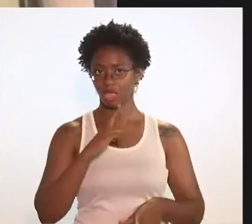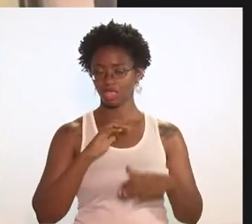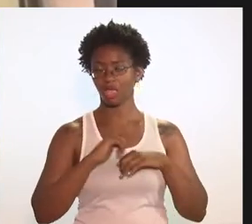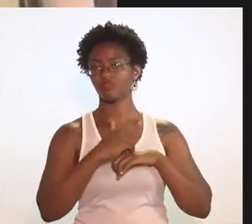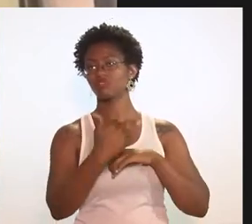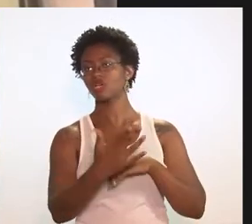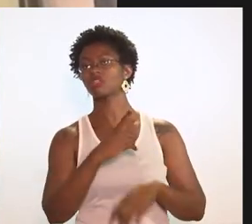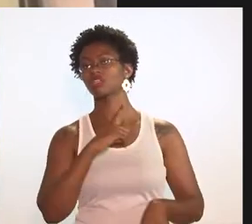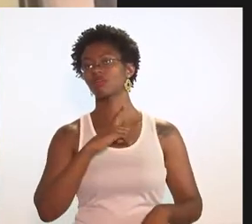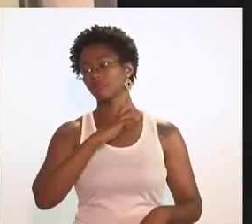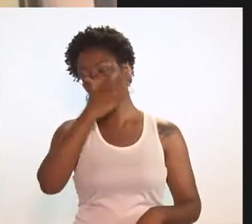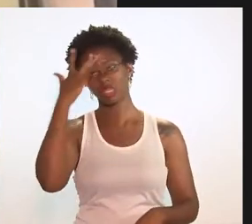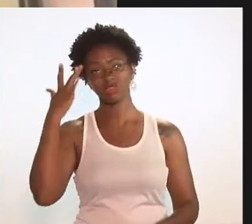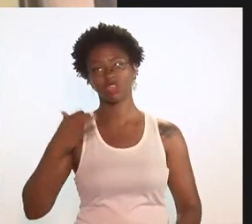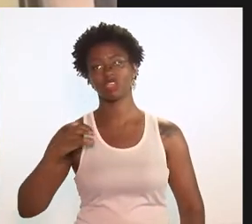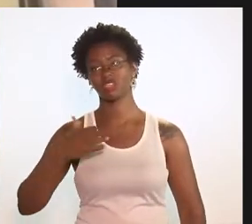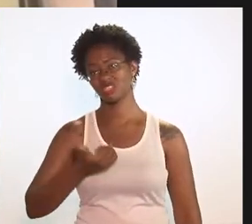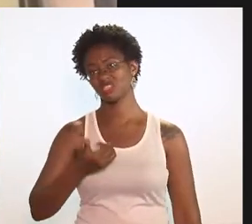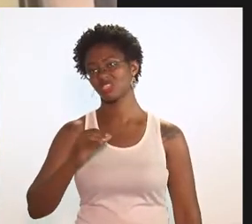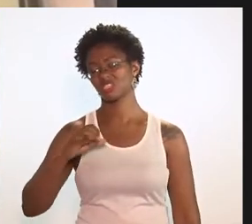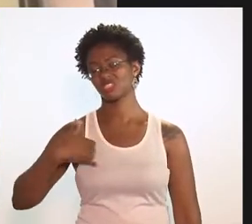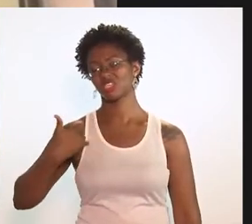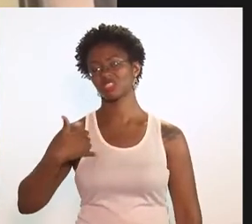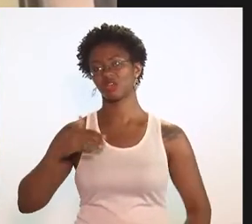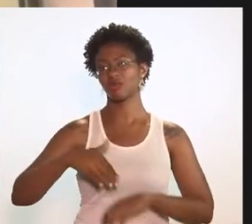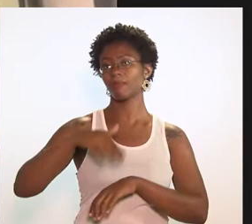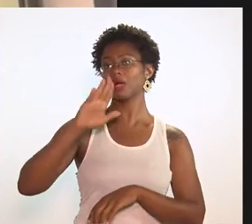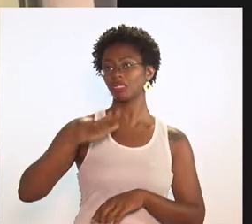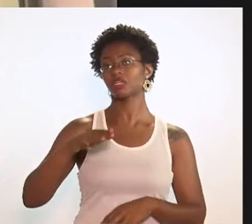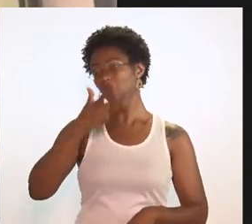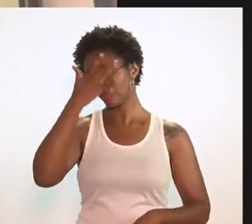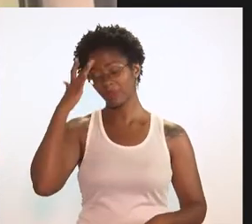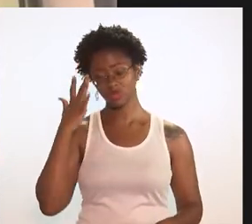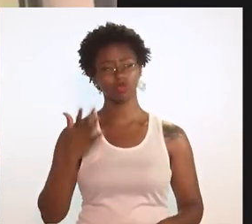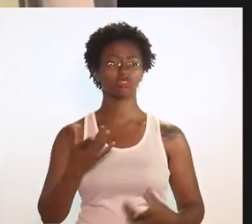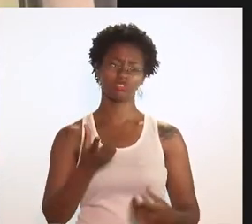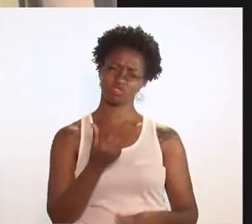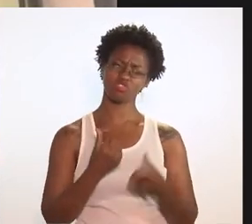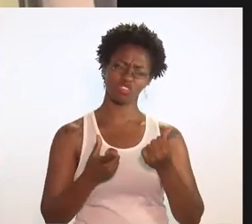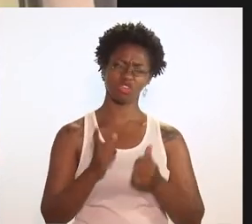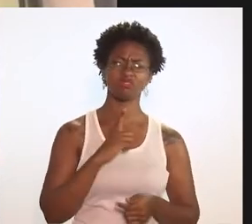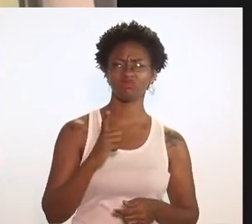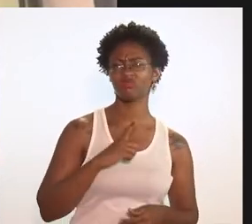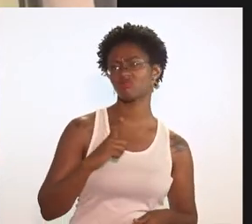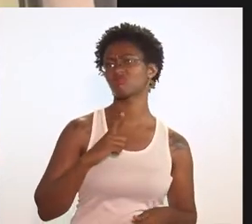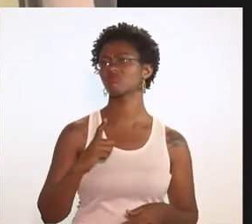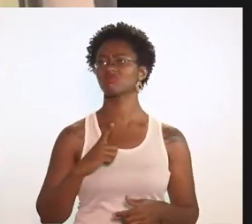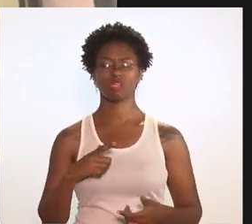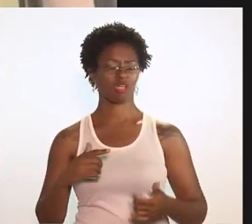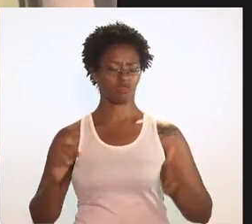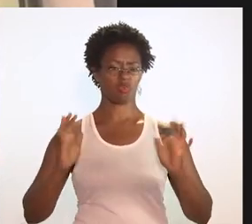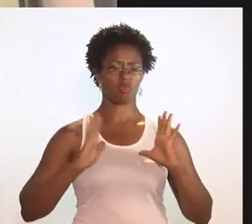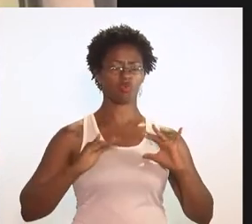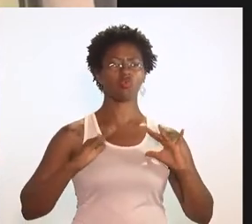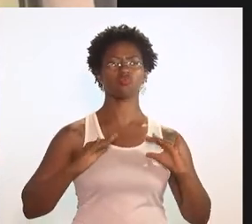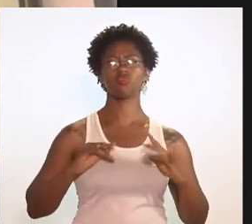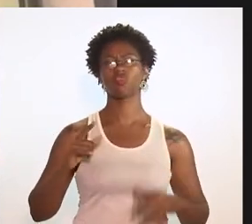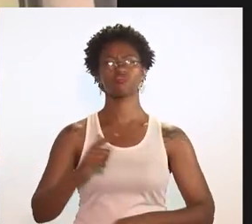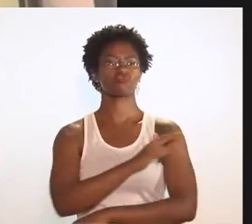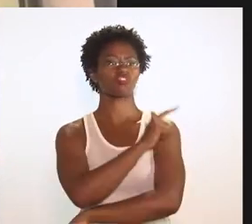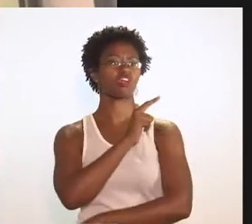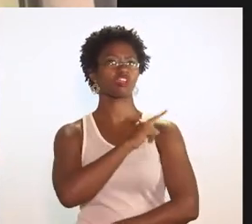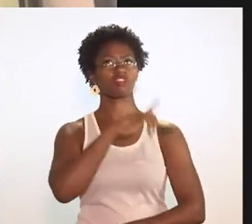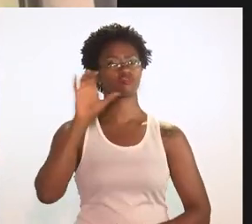gente teve externa, a gente teve pessoas 60+, digamos assim, privilegiadas economicamente, que pensam até em vagas de